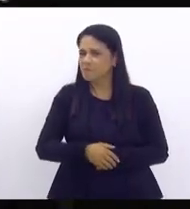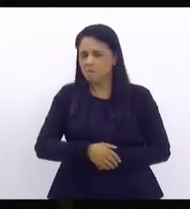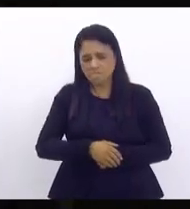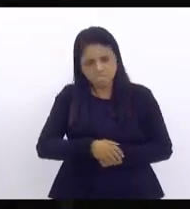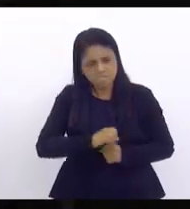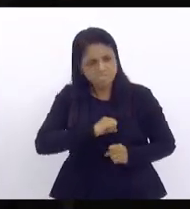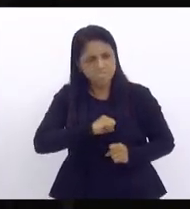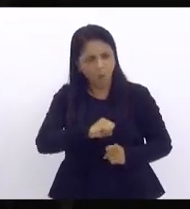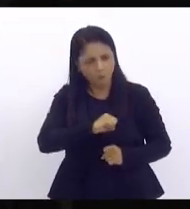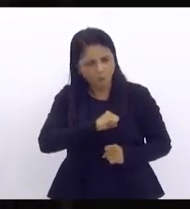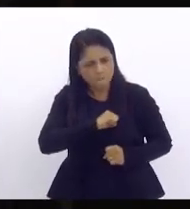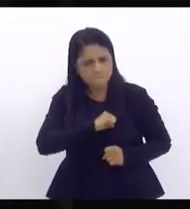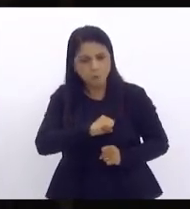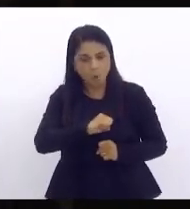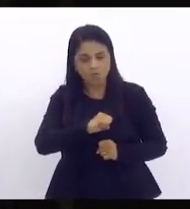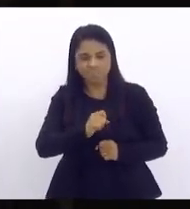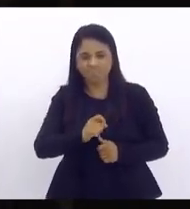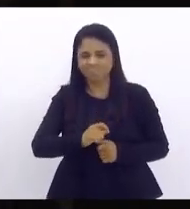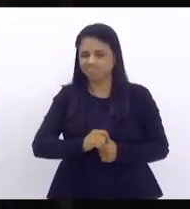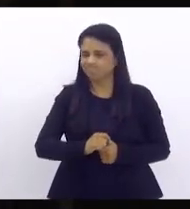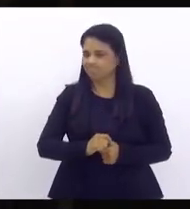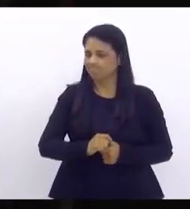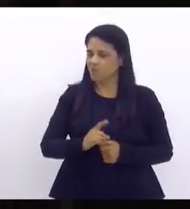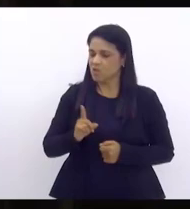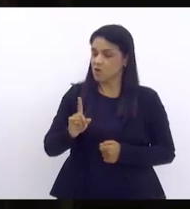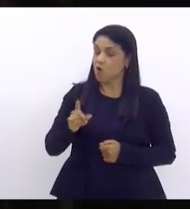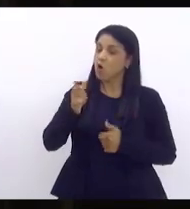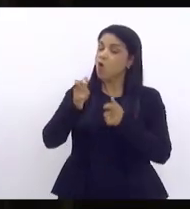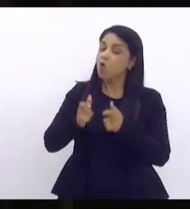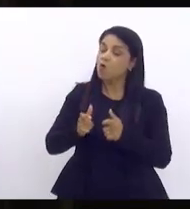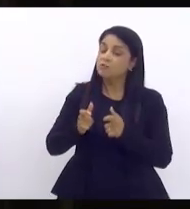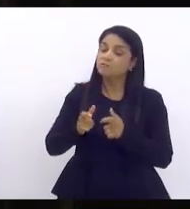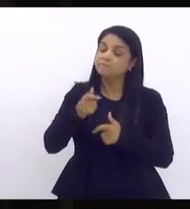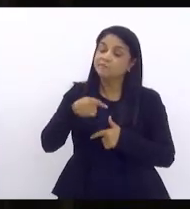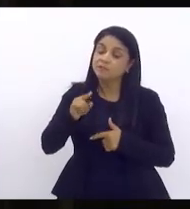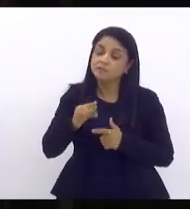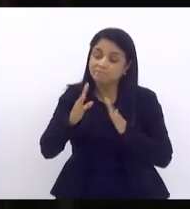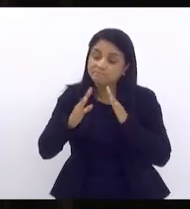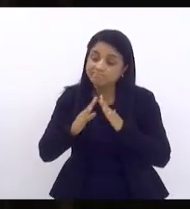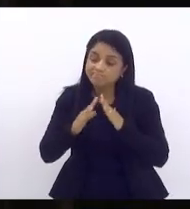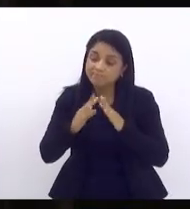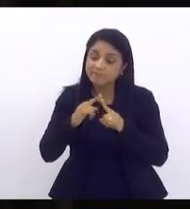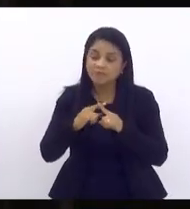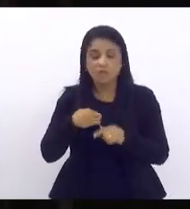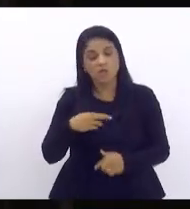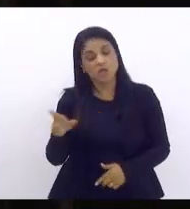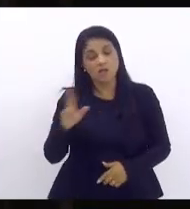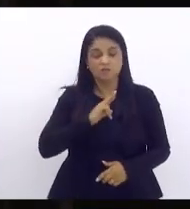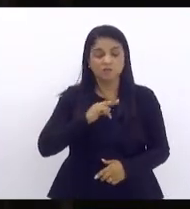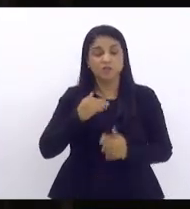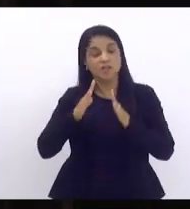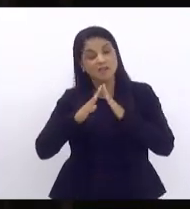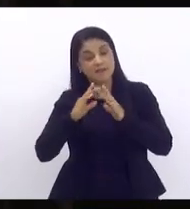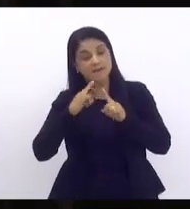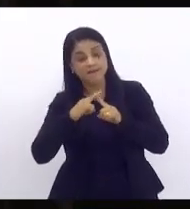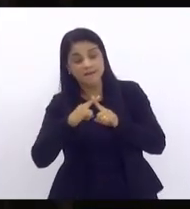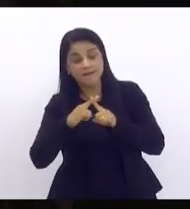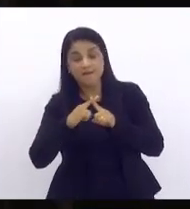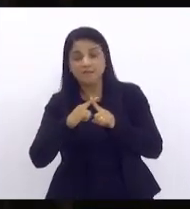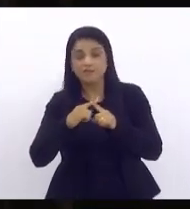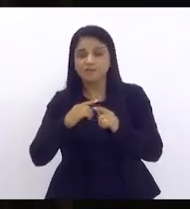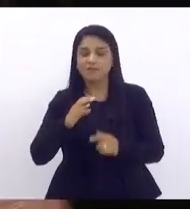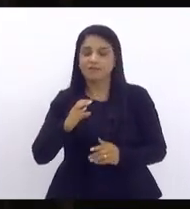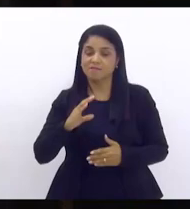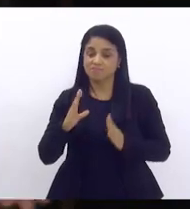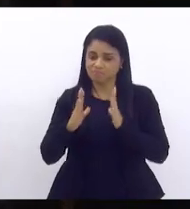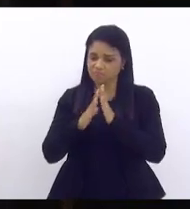batia e voltava, batia, e eu falava para ela, onde você está indo? Eu estou indo na Renovação Carismática. Que